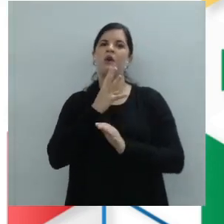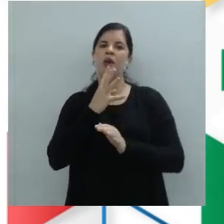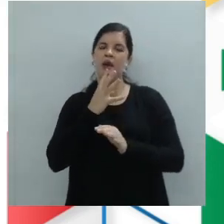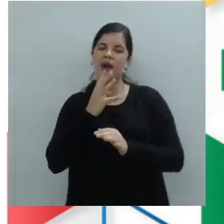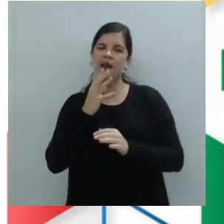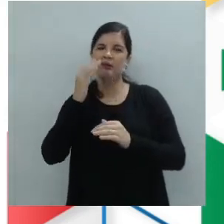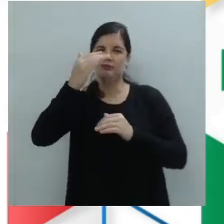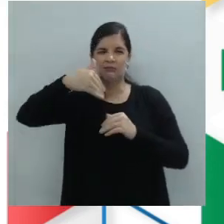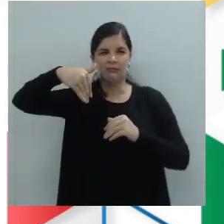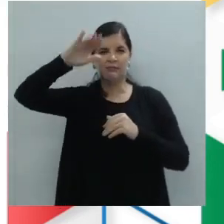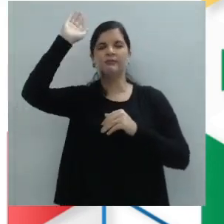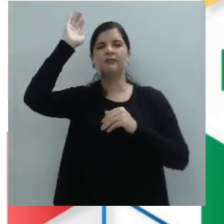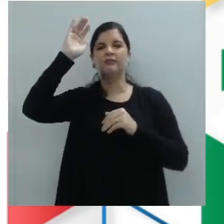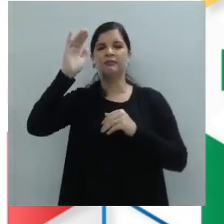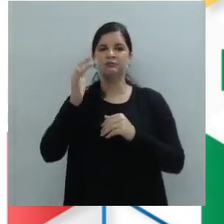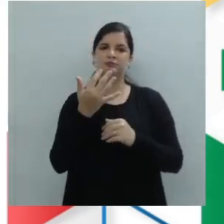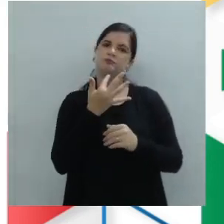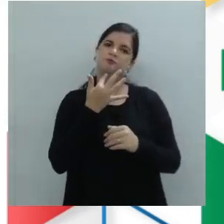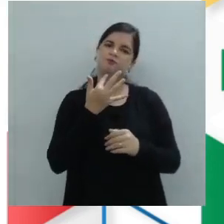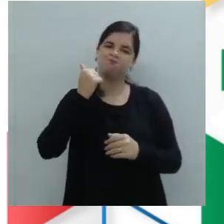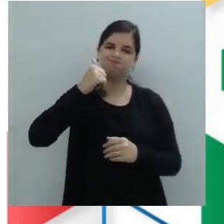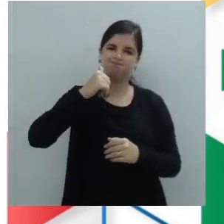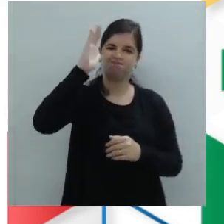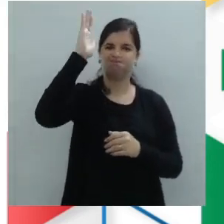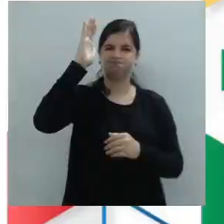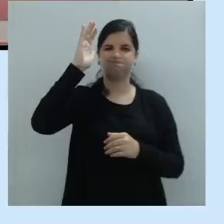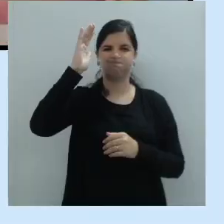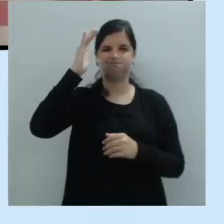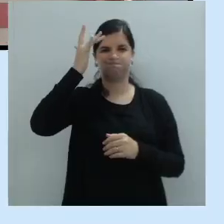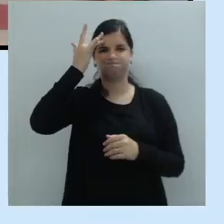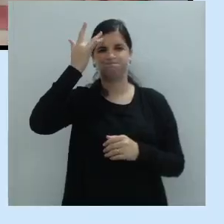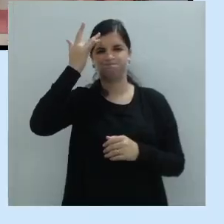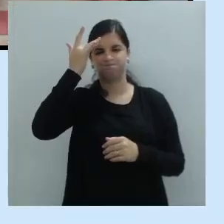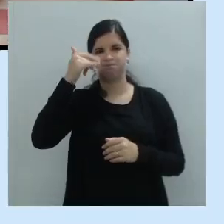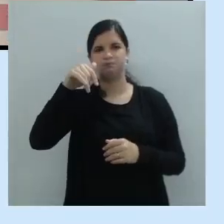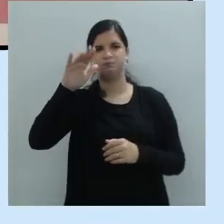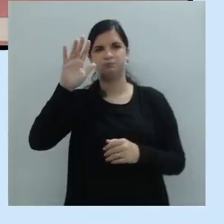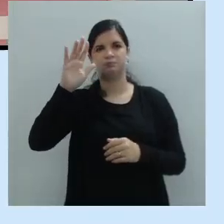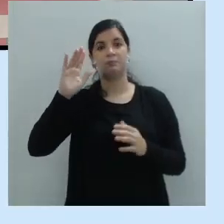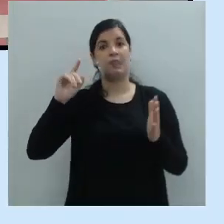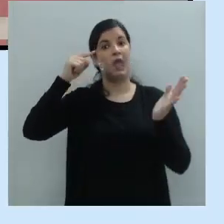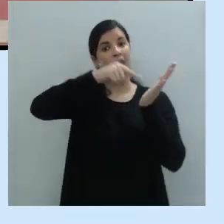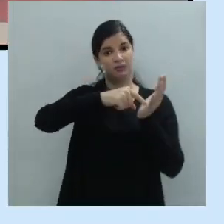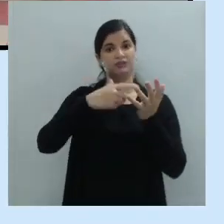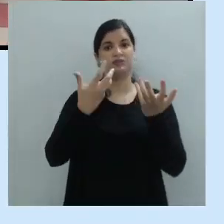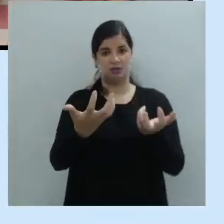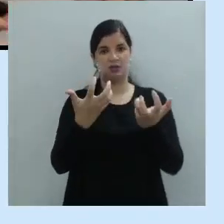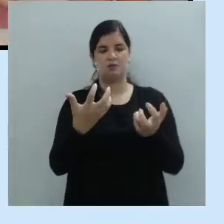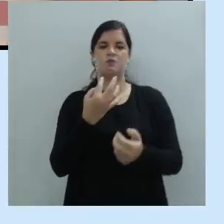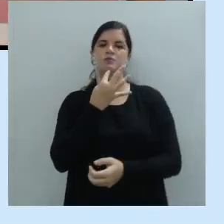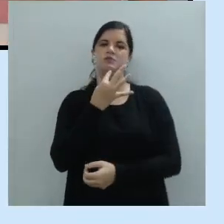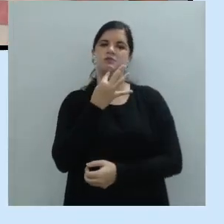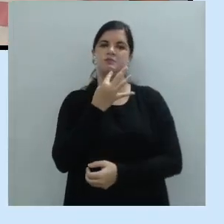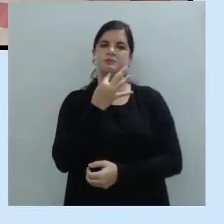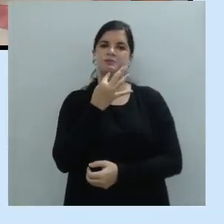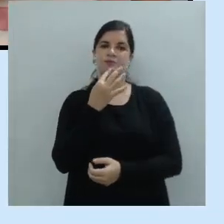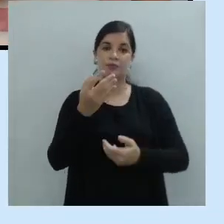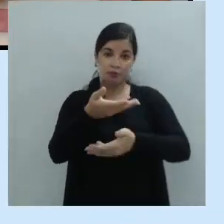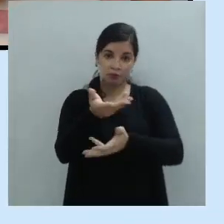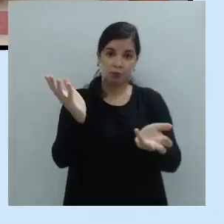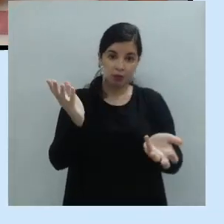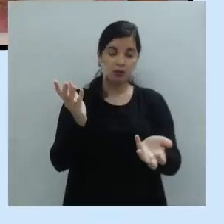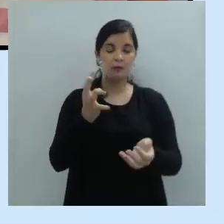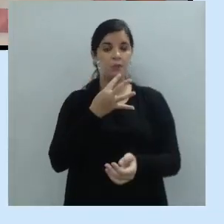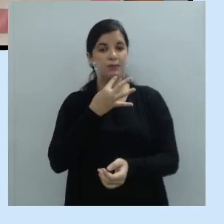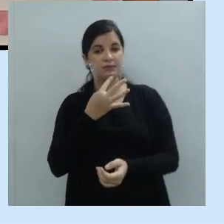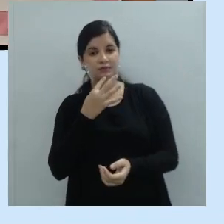conhecimento elevado, o saber do conhecimento mais elevado, atingir este conhecimento. Que tal você,